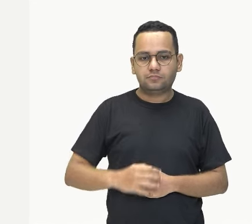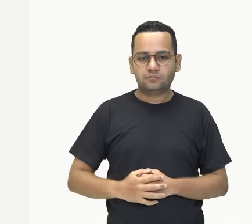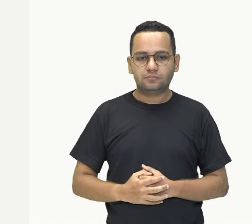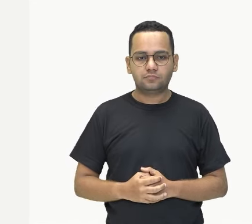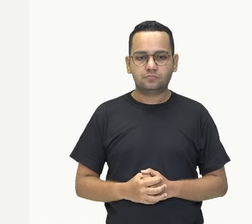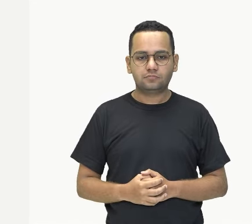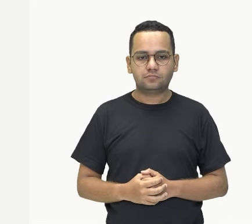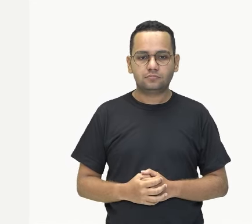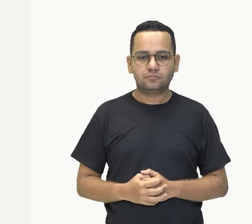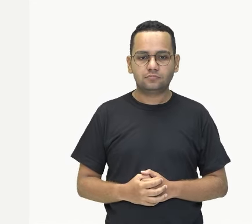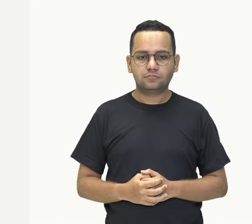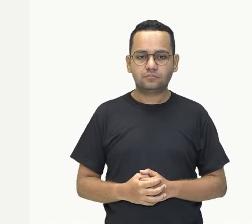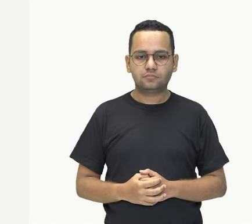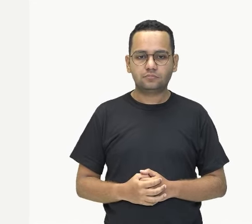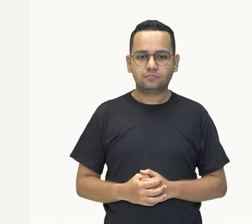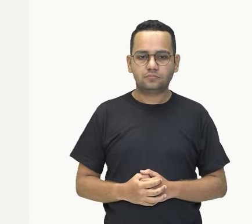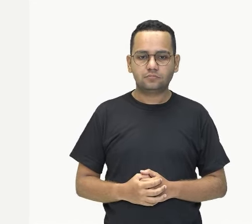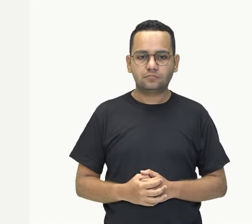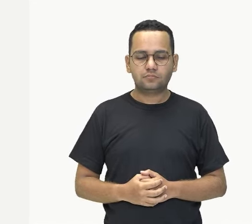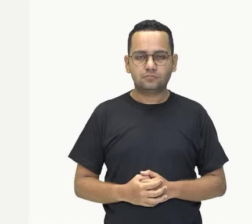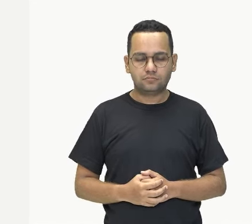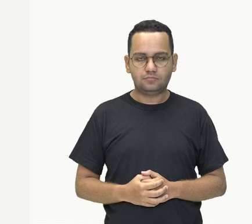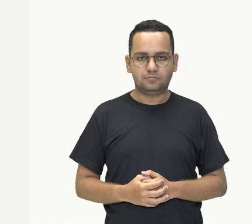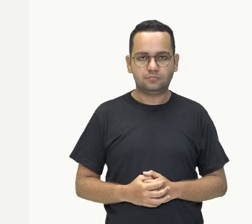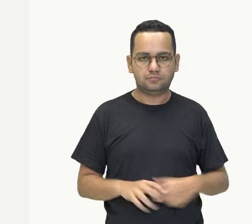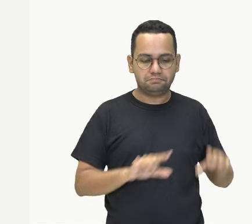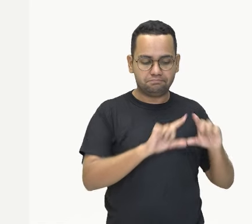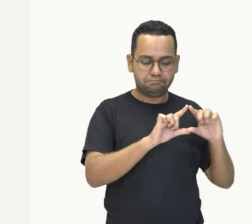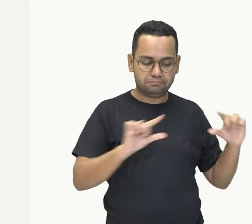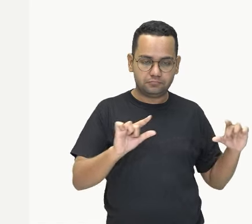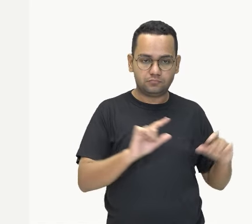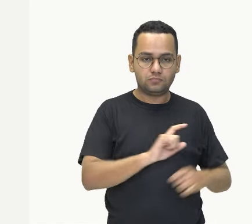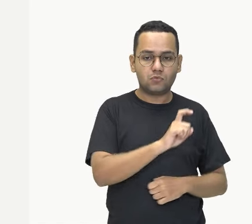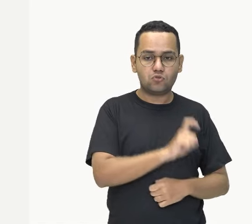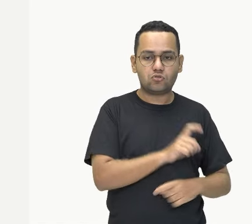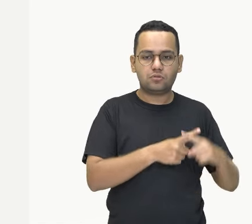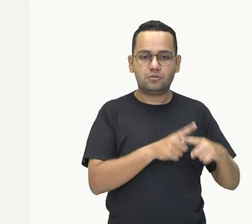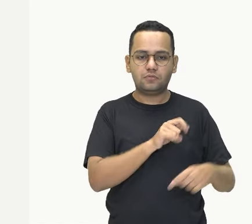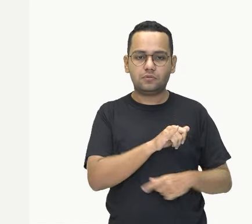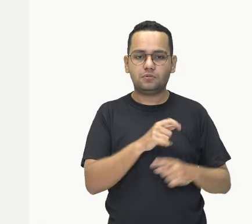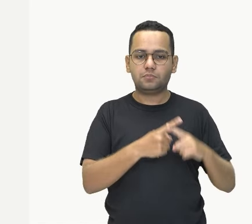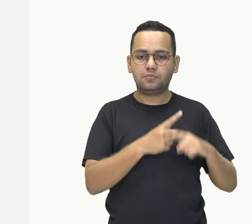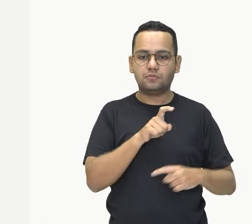x vezes y. Agora sim, vamos lá.